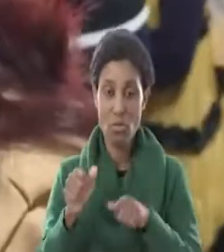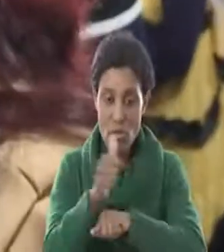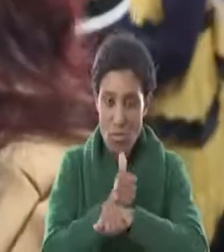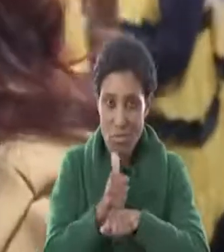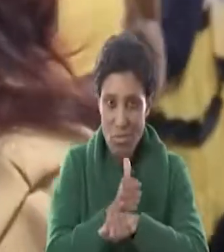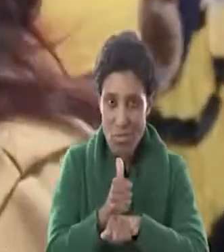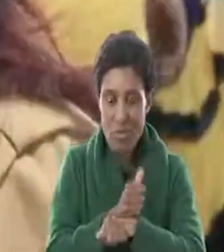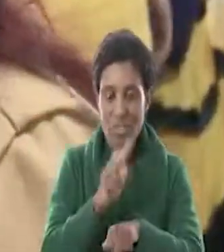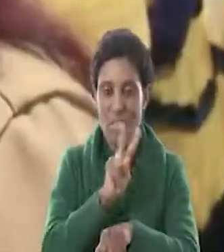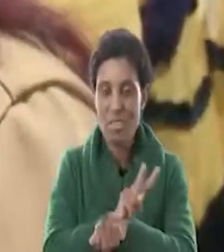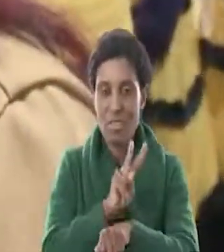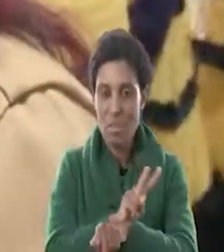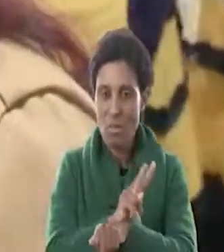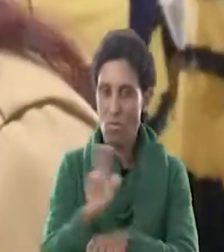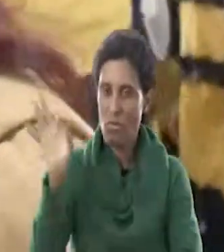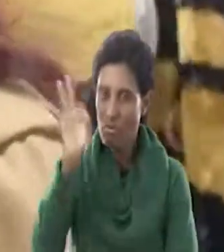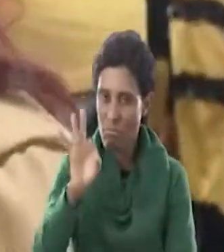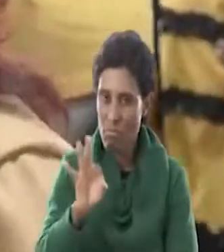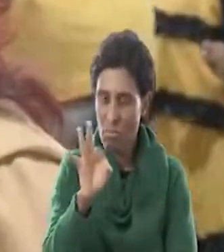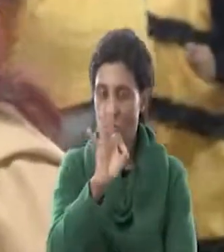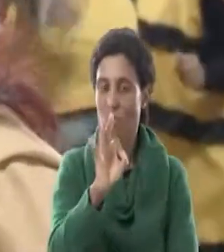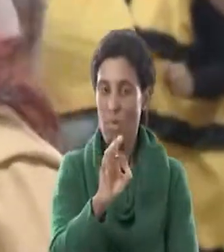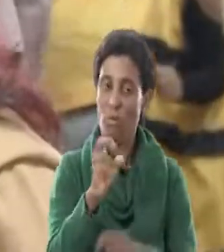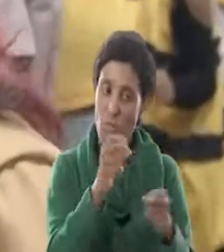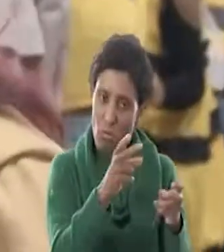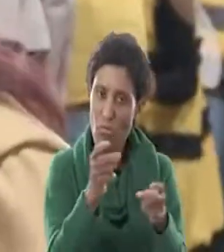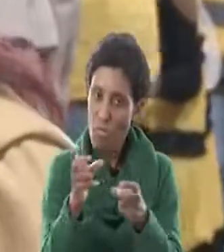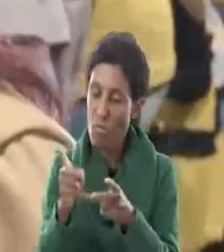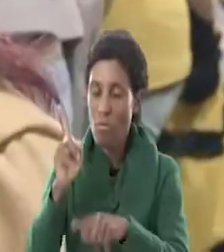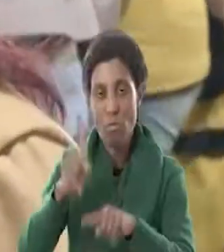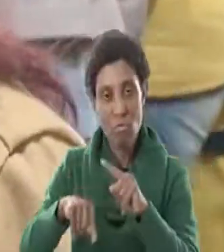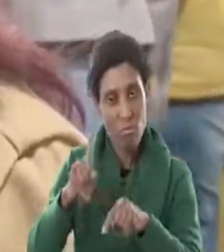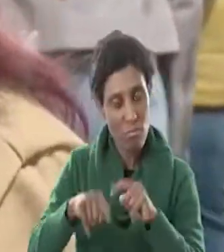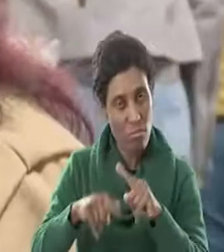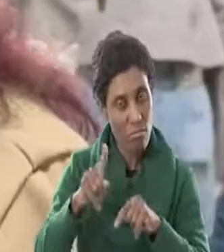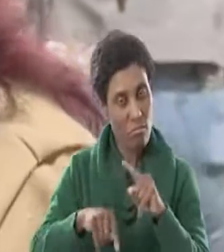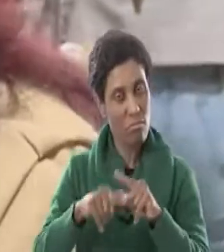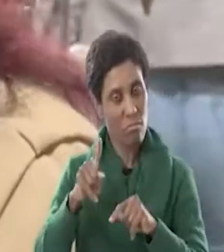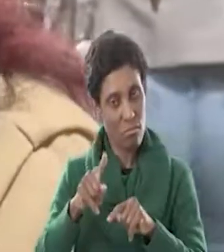todos os apicultores fazendo a sua venda do produto, né?